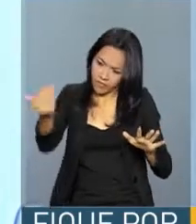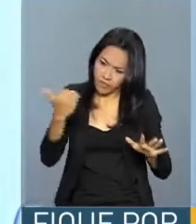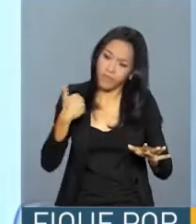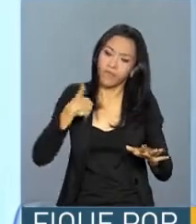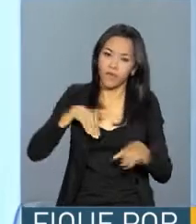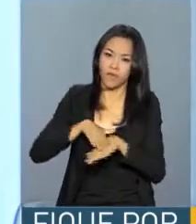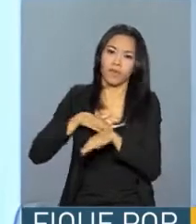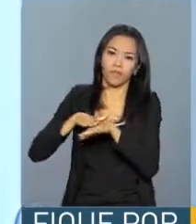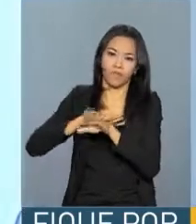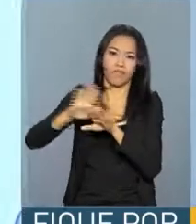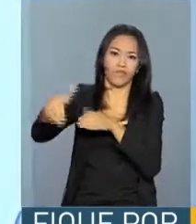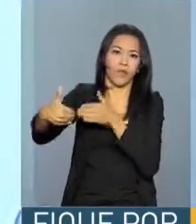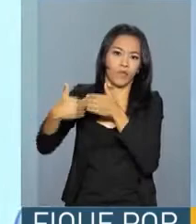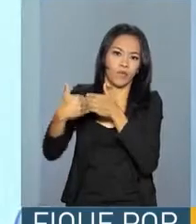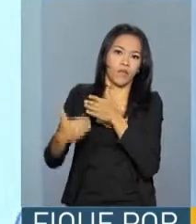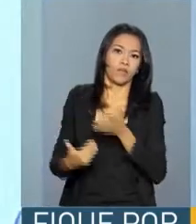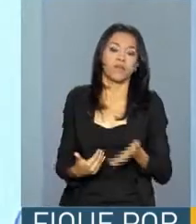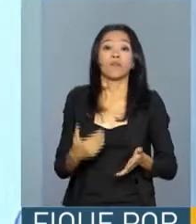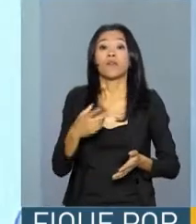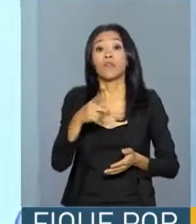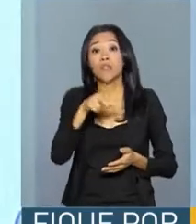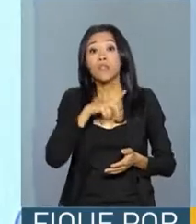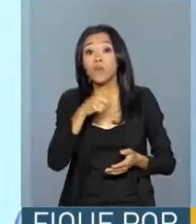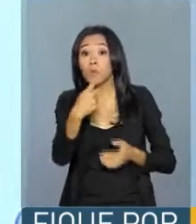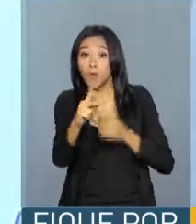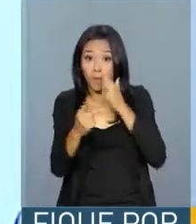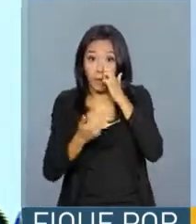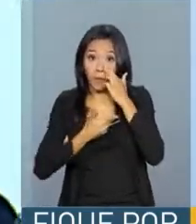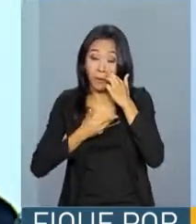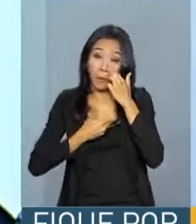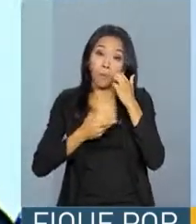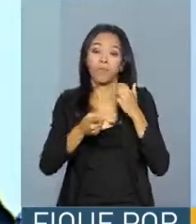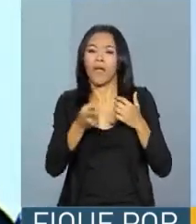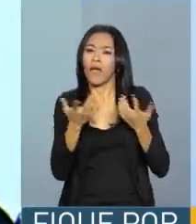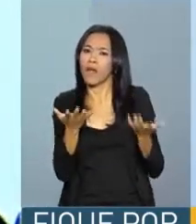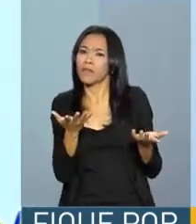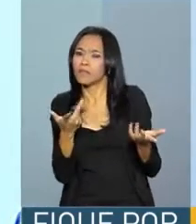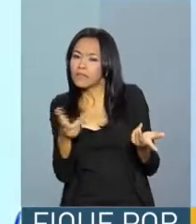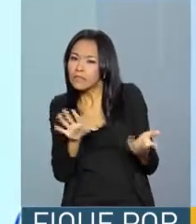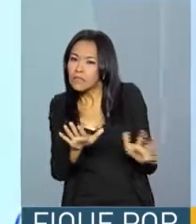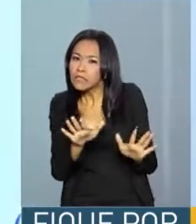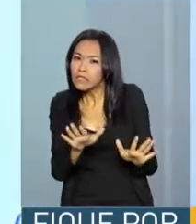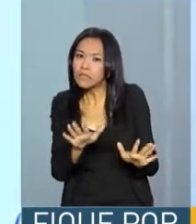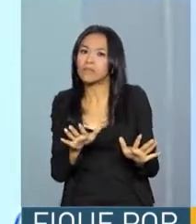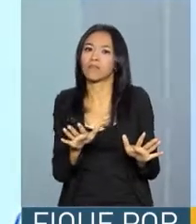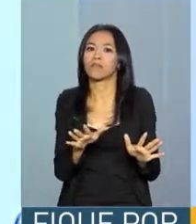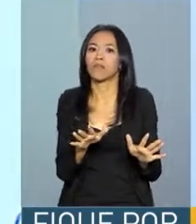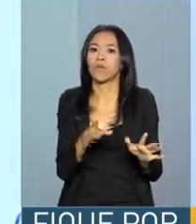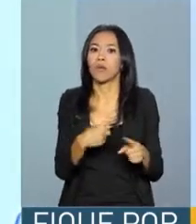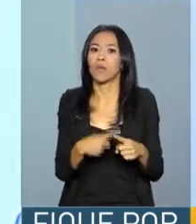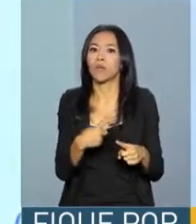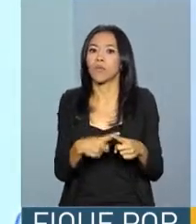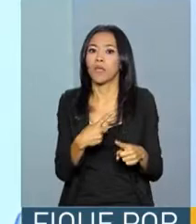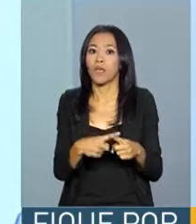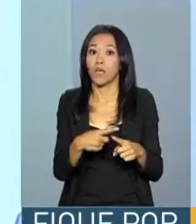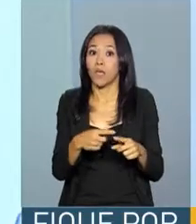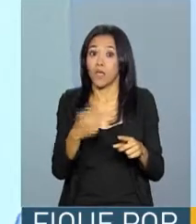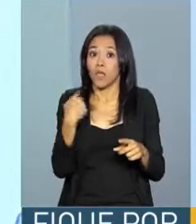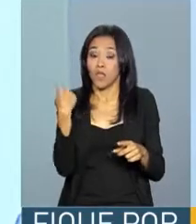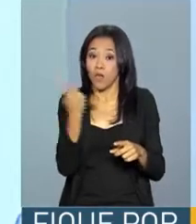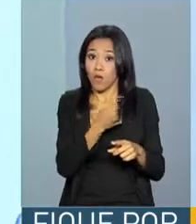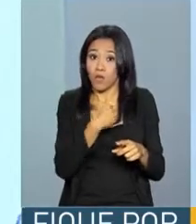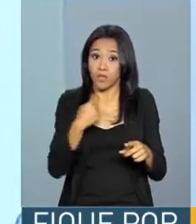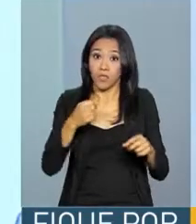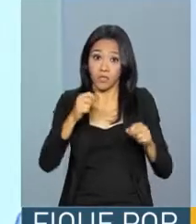não é? Ainda há pouco um amigo de vocês aí, um colega, veio me dizer, você precisa maneirar um pouco, segurar um pouco, porque o número de imagens que nós